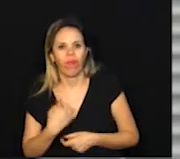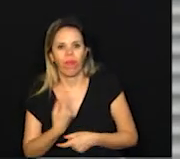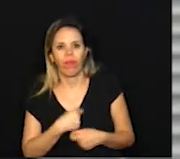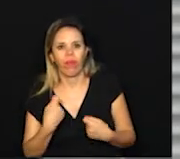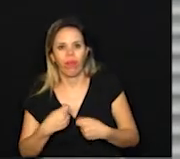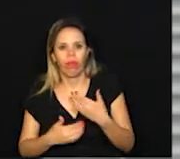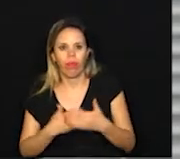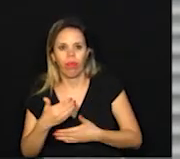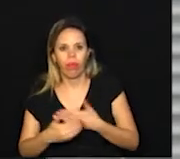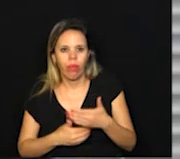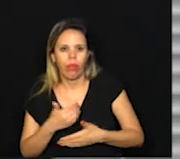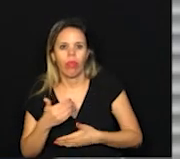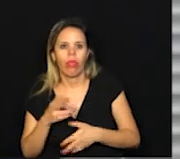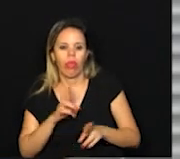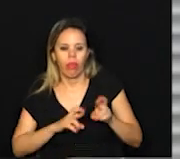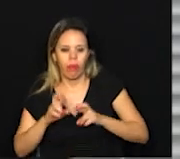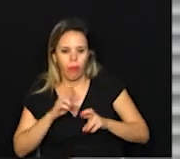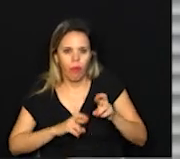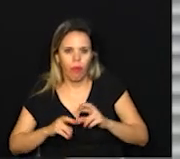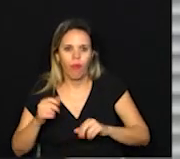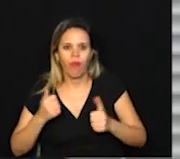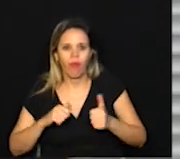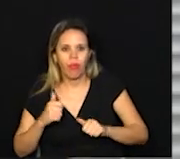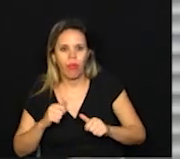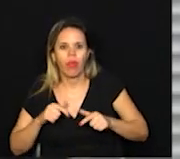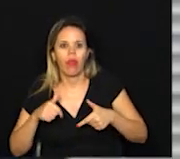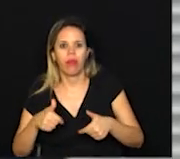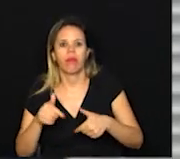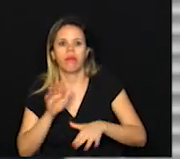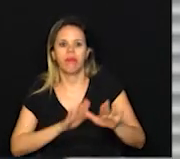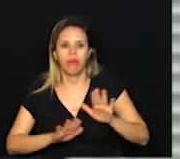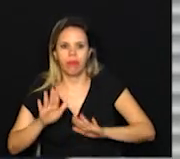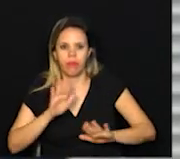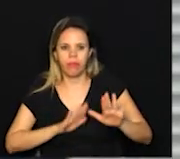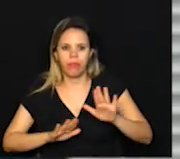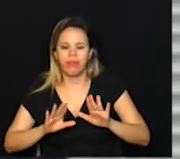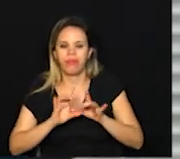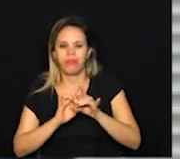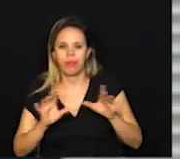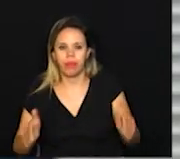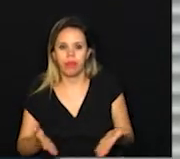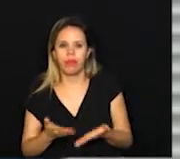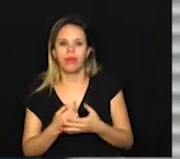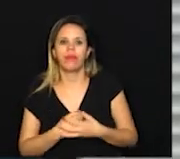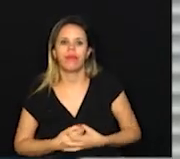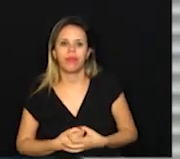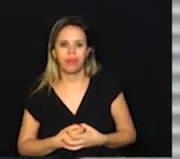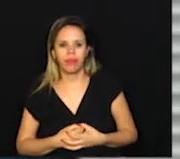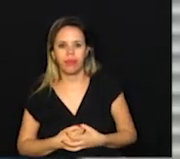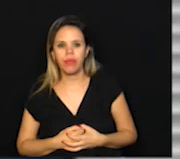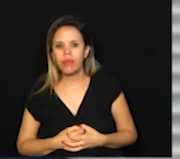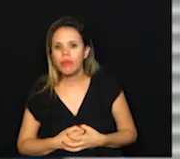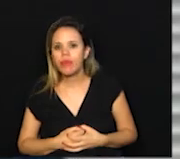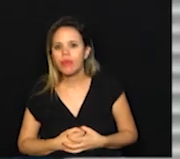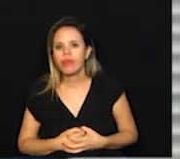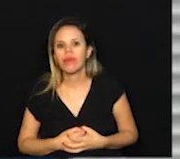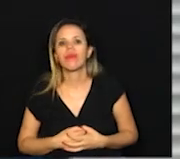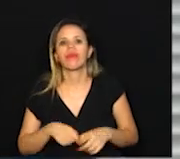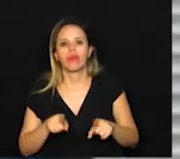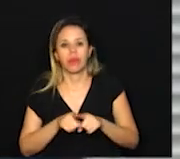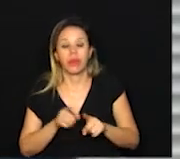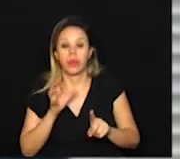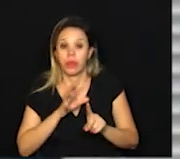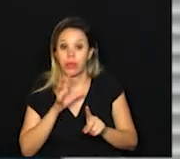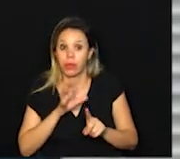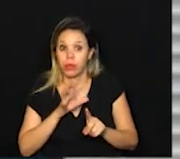precisa ir par e passo e monitorando e tomando extremo cuidado com a liberalização, mas sofrendo uma